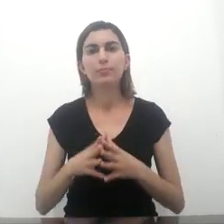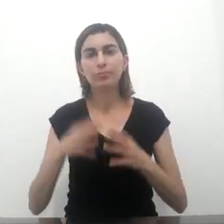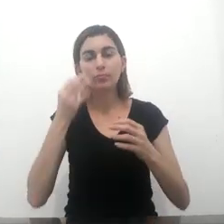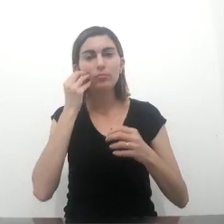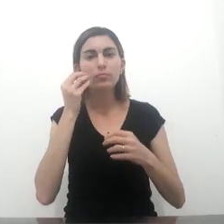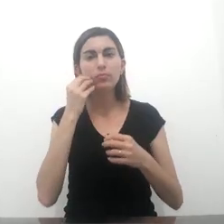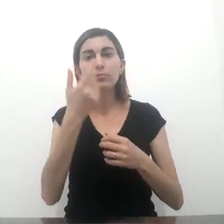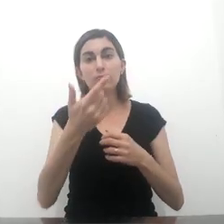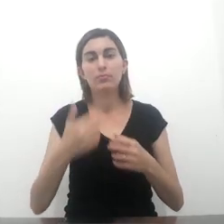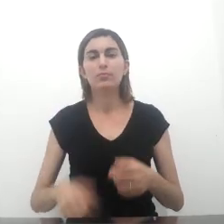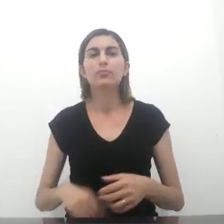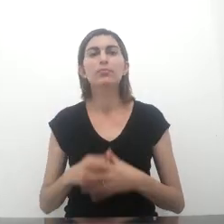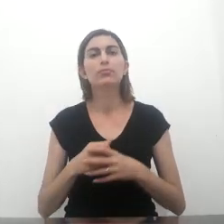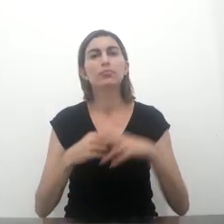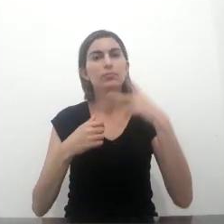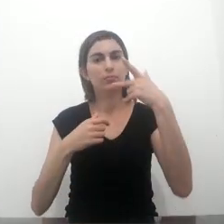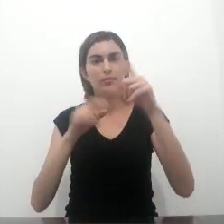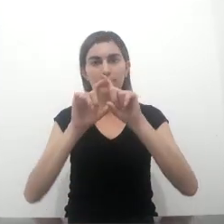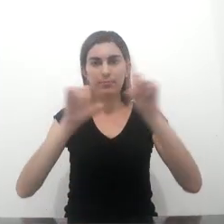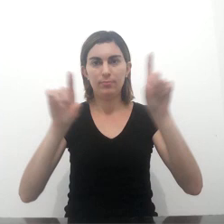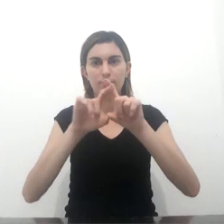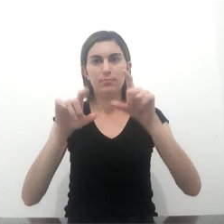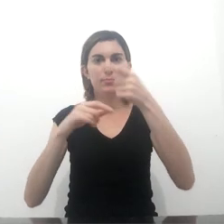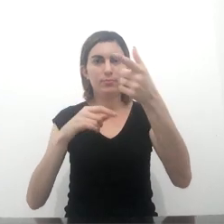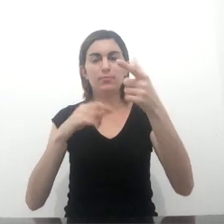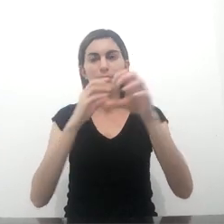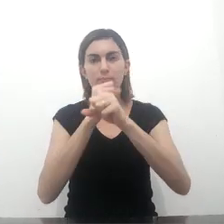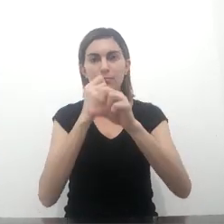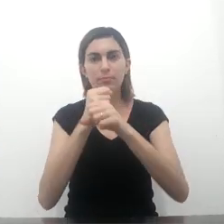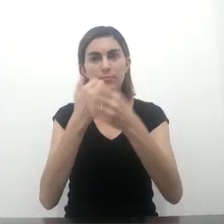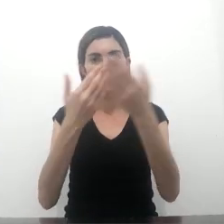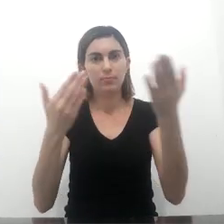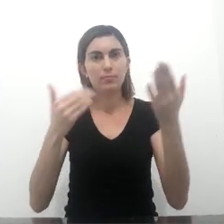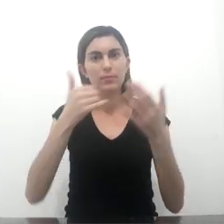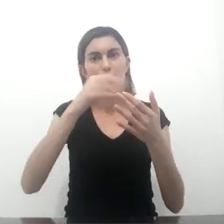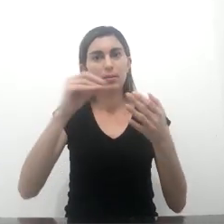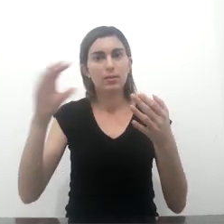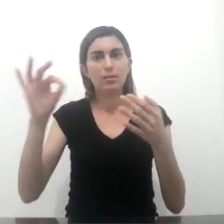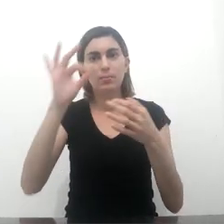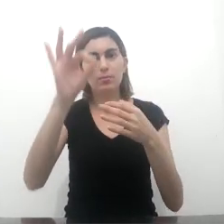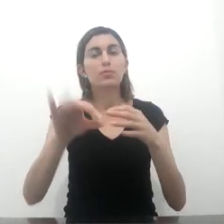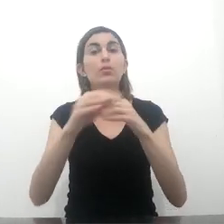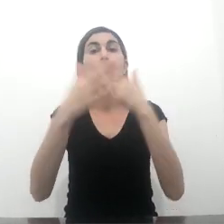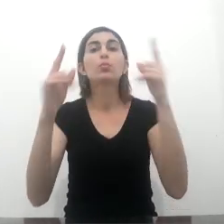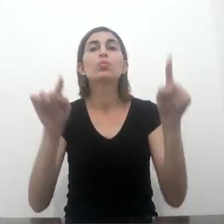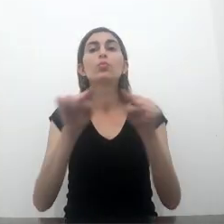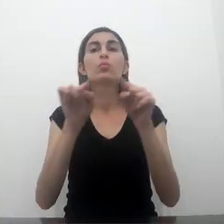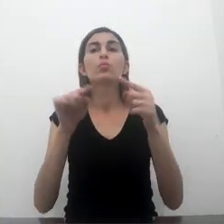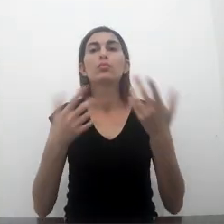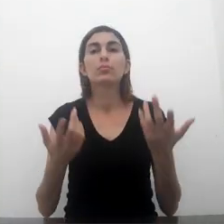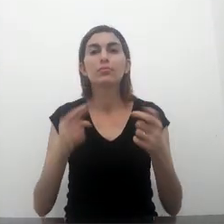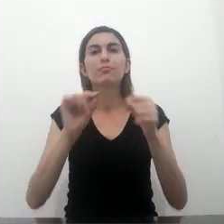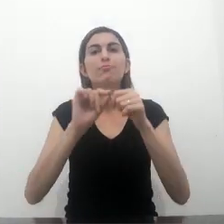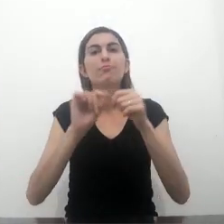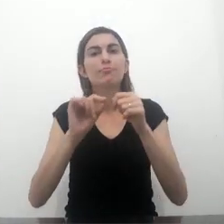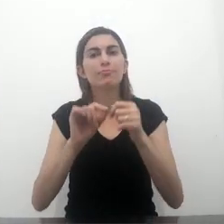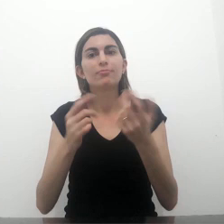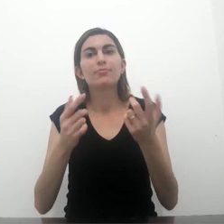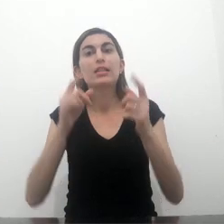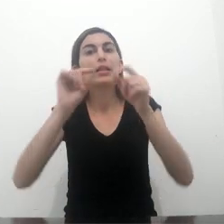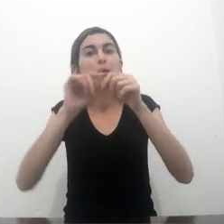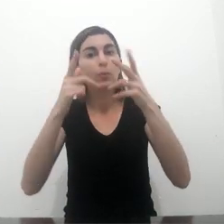Veja aí na tela. 1.600 é igual a 4%. 100% é igual a quanto?